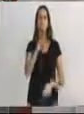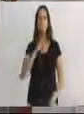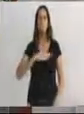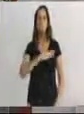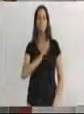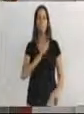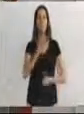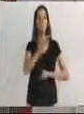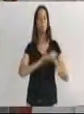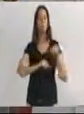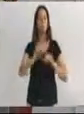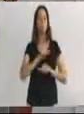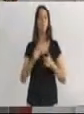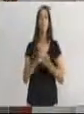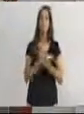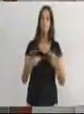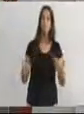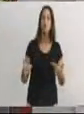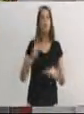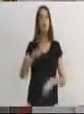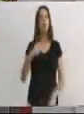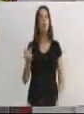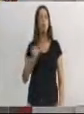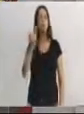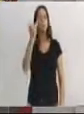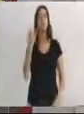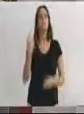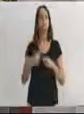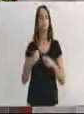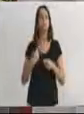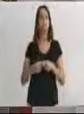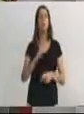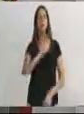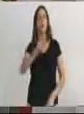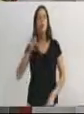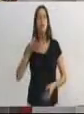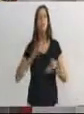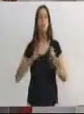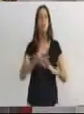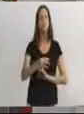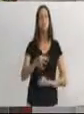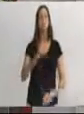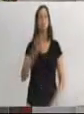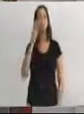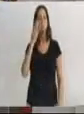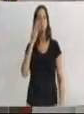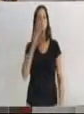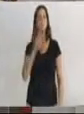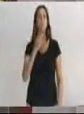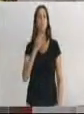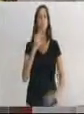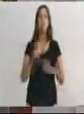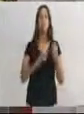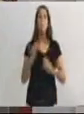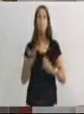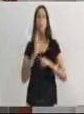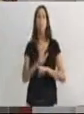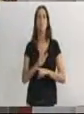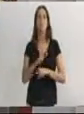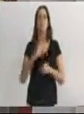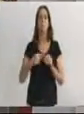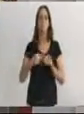realiza e que são importantes adequando cada técnico a realidade do seu conhecimento para poder contribuir com a cidade um